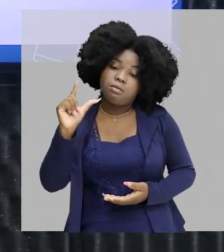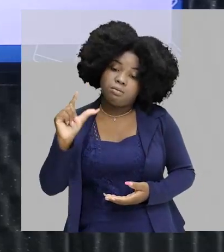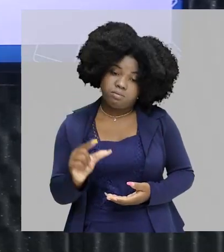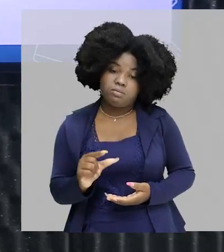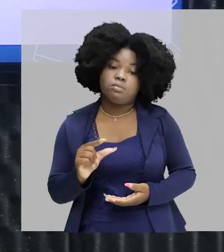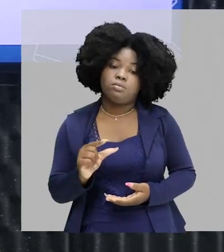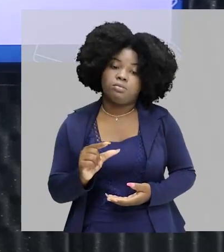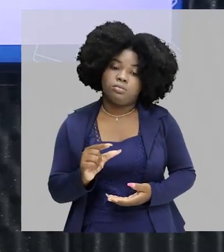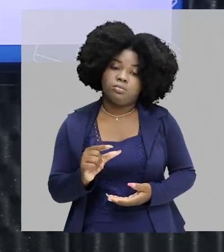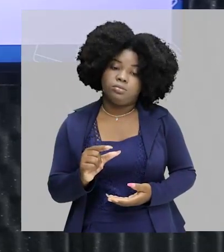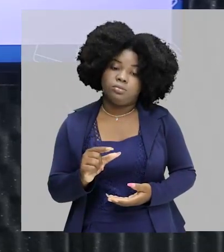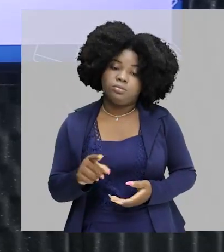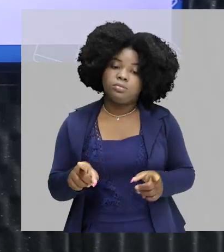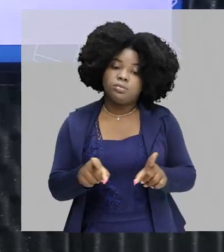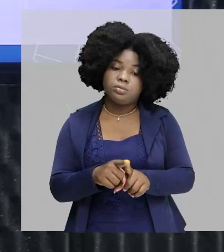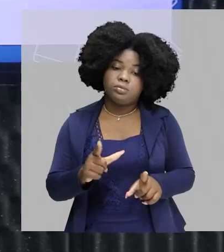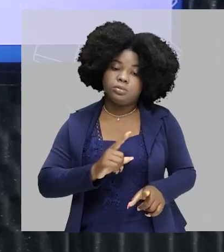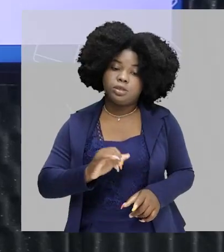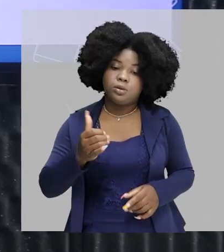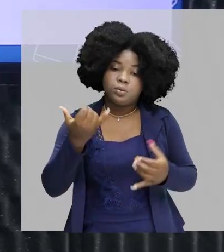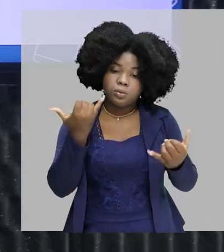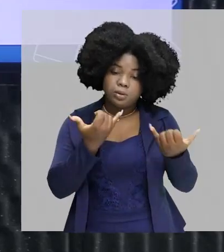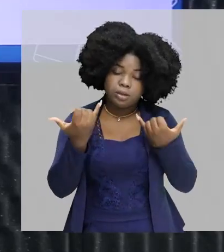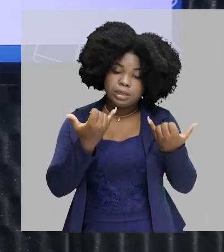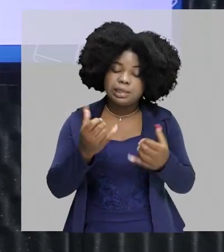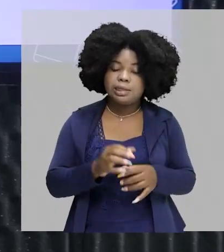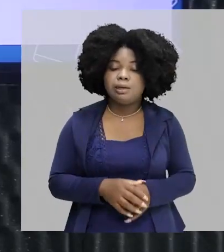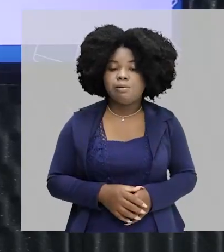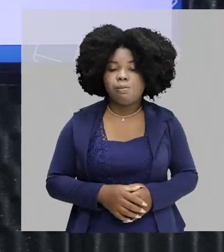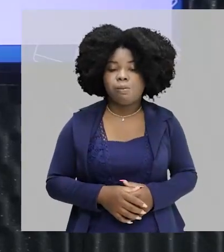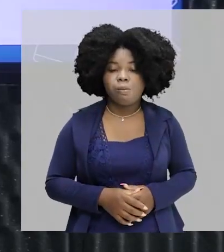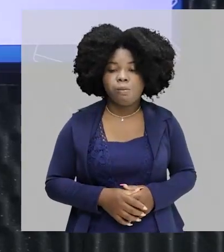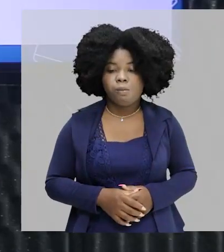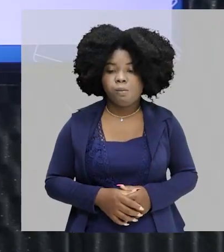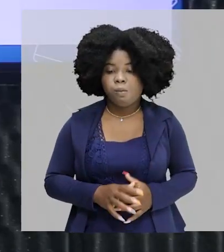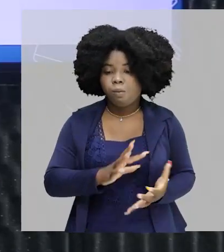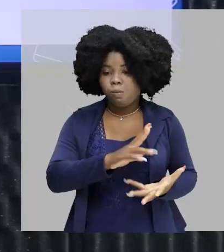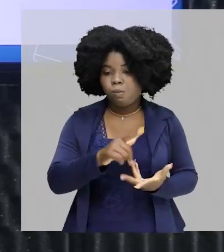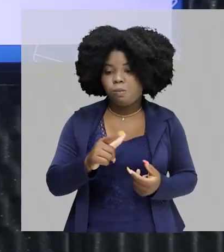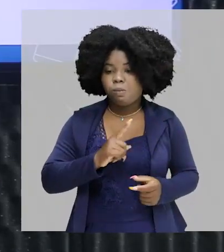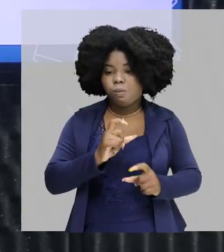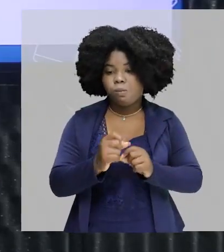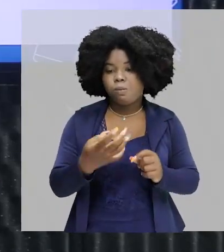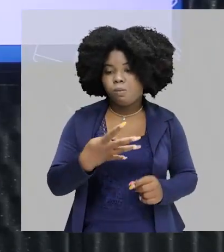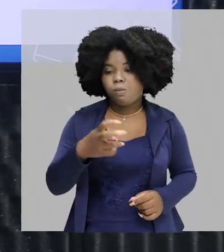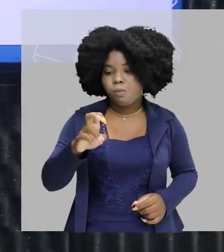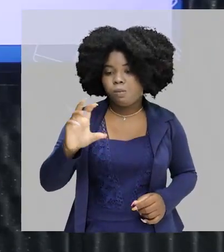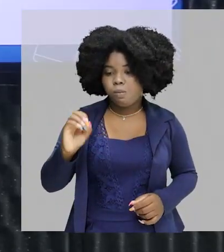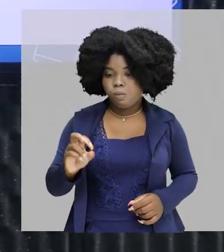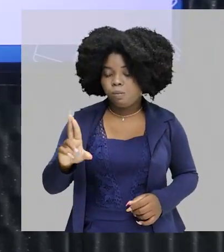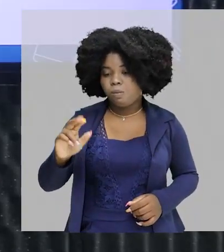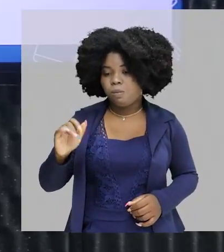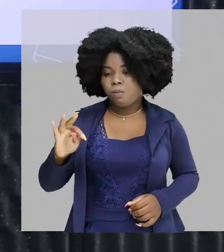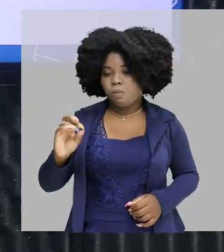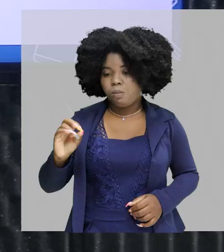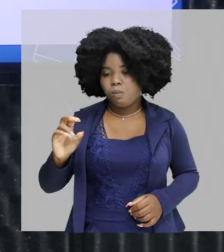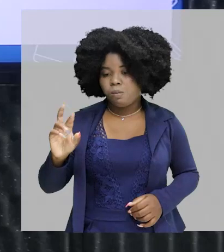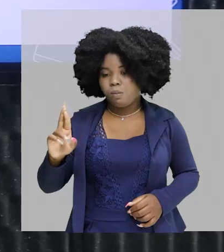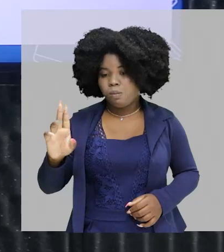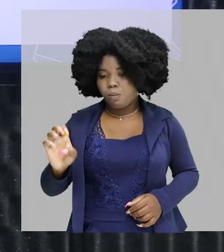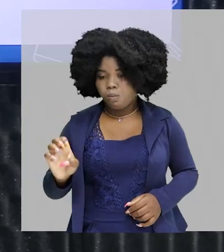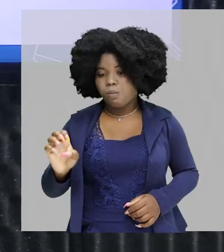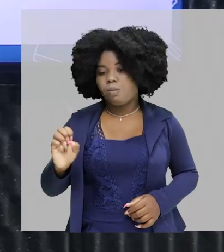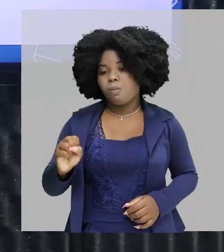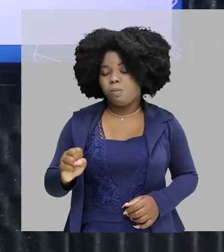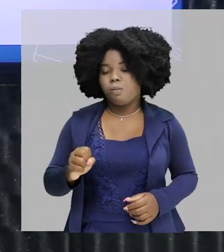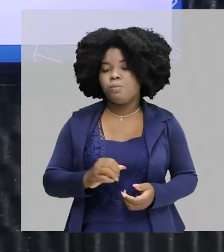pequeno. Também eu trouxe mais uma informação. Então, nós temos em todo o mundo cerca de 450 reatores nucleares, ou